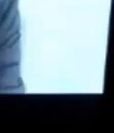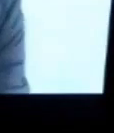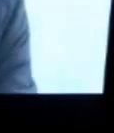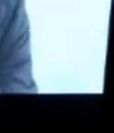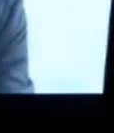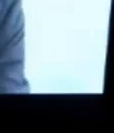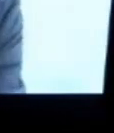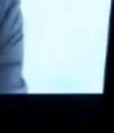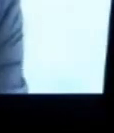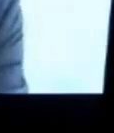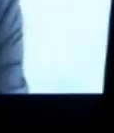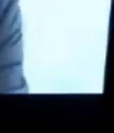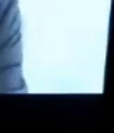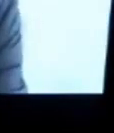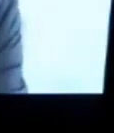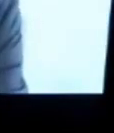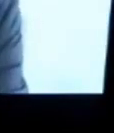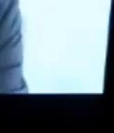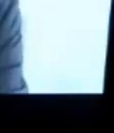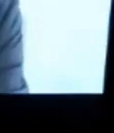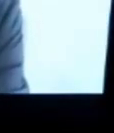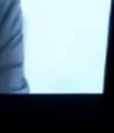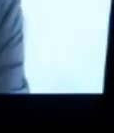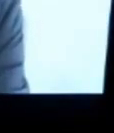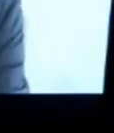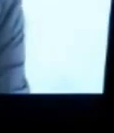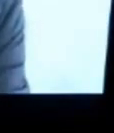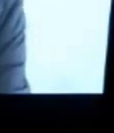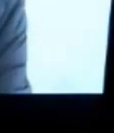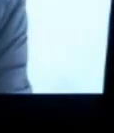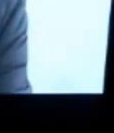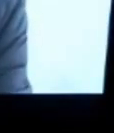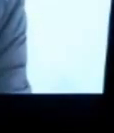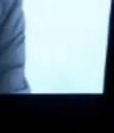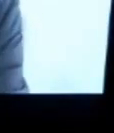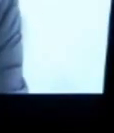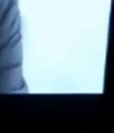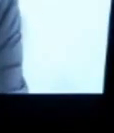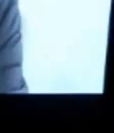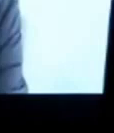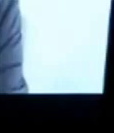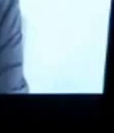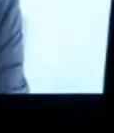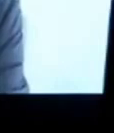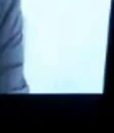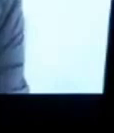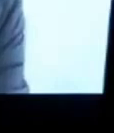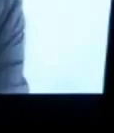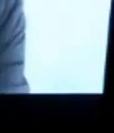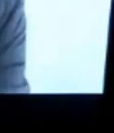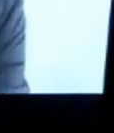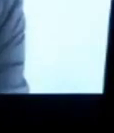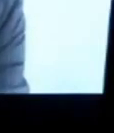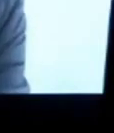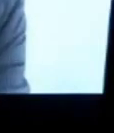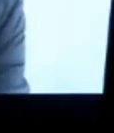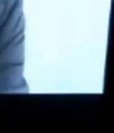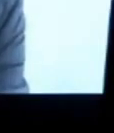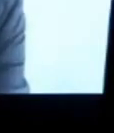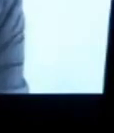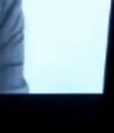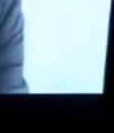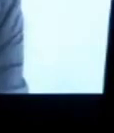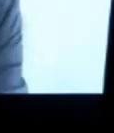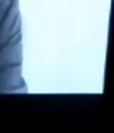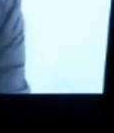bastante. Então isso vai contribuir muito para o escoamento da produção agrícola de Nova Veneza, também a